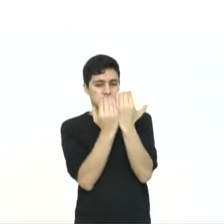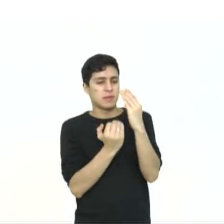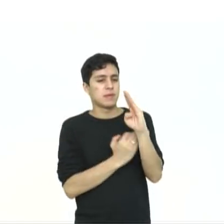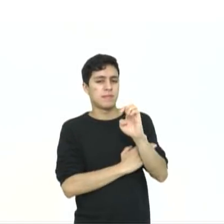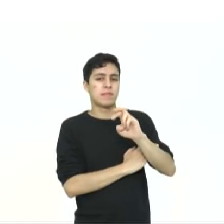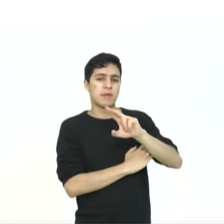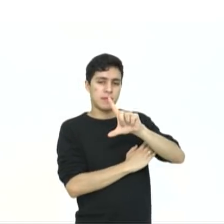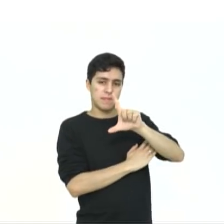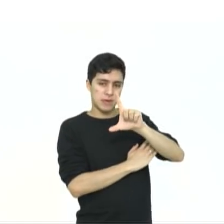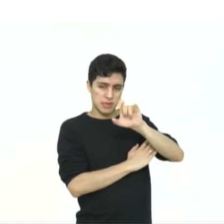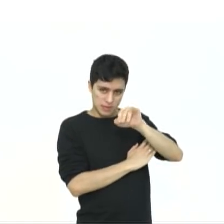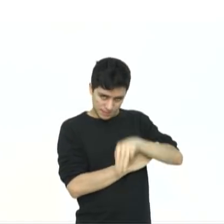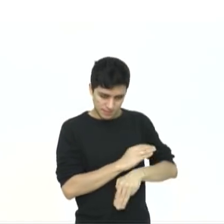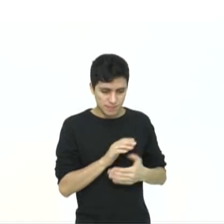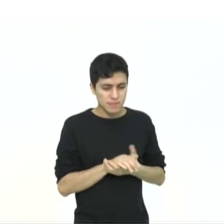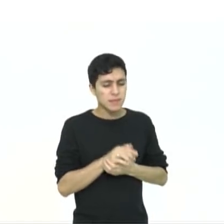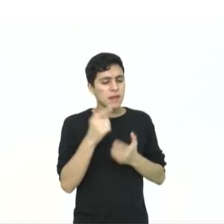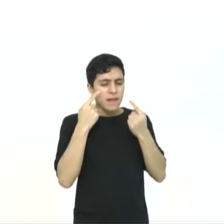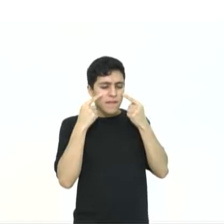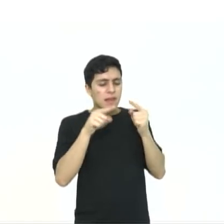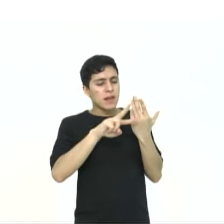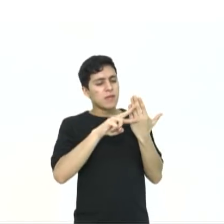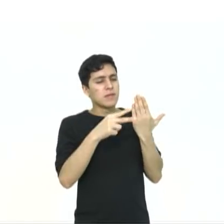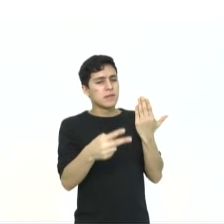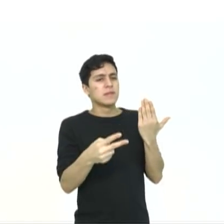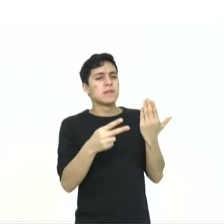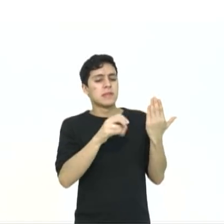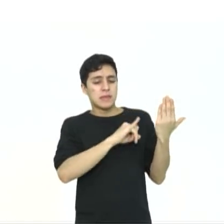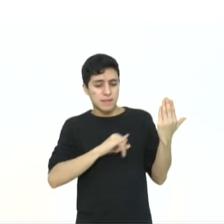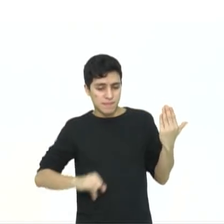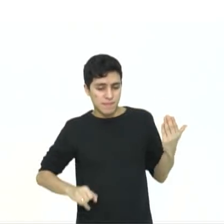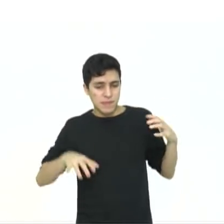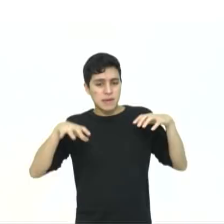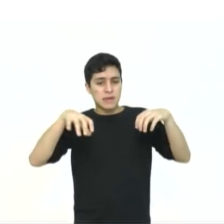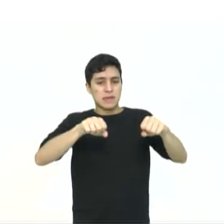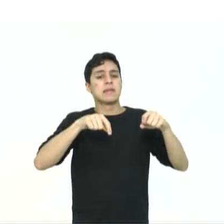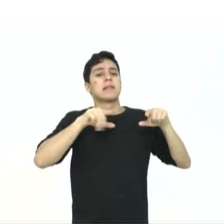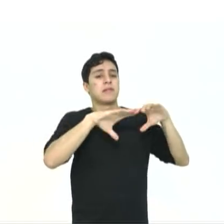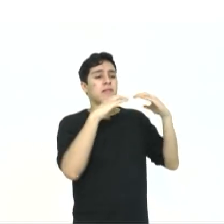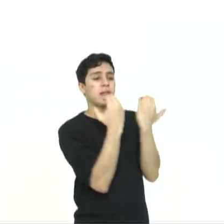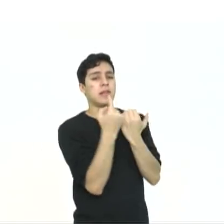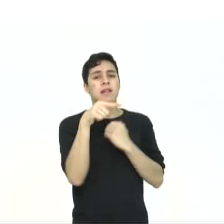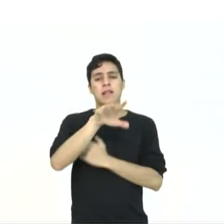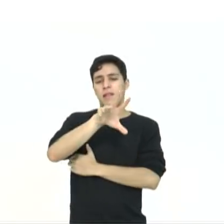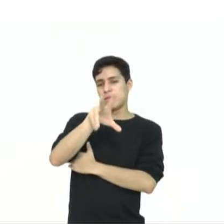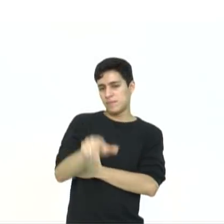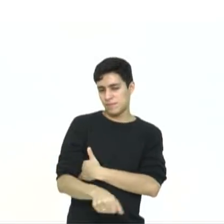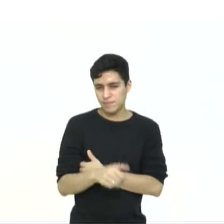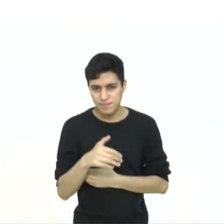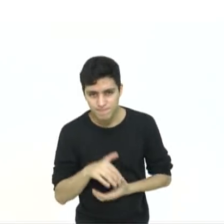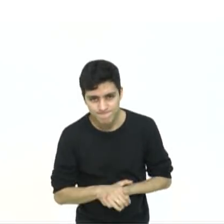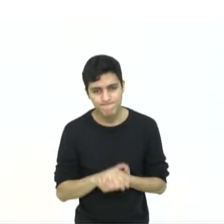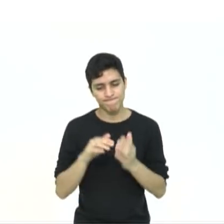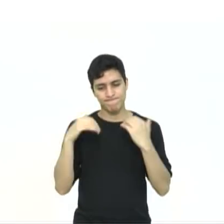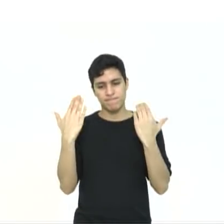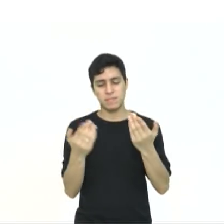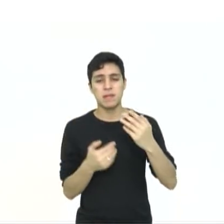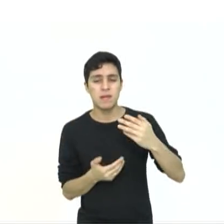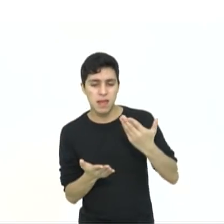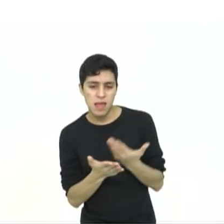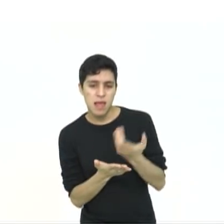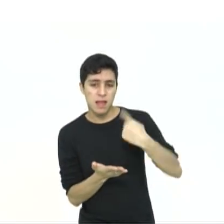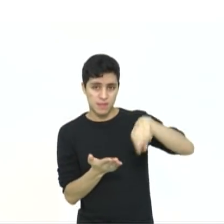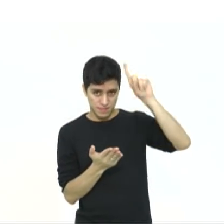Próximo, reconhecer as consequências imperialistas da Conferência de Berlim em território africano. Muito bom. E aí, professor? Bom, na aula passada vocês viram